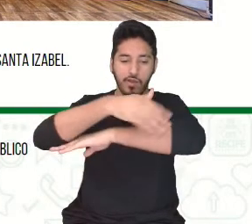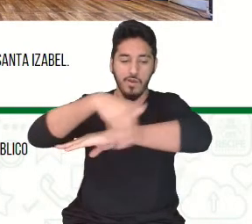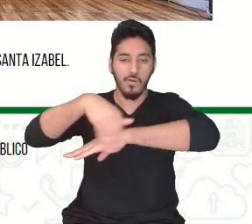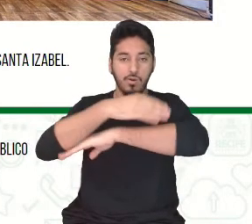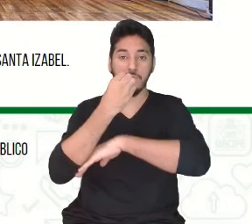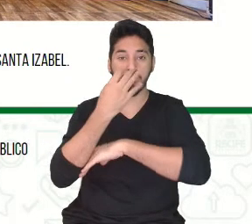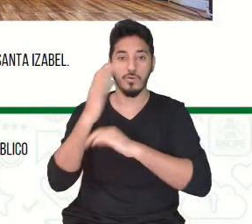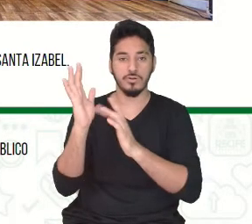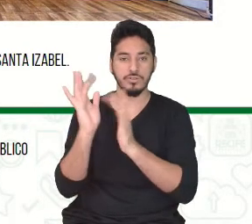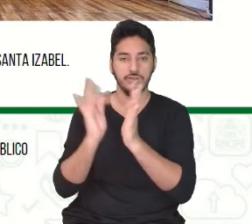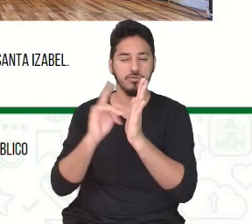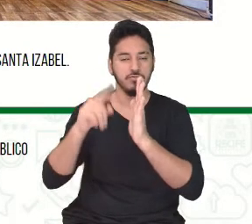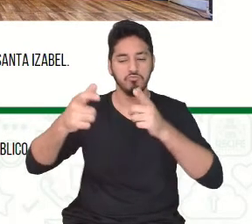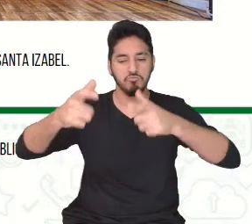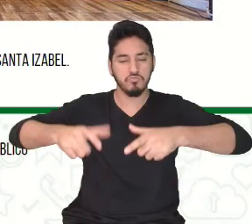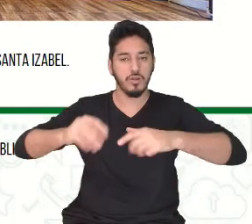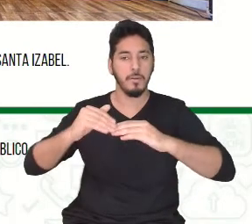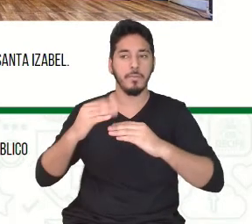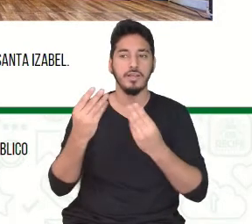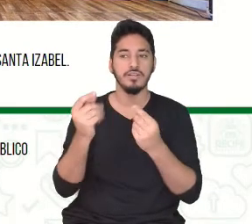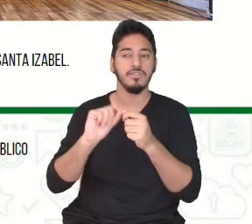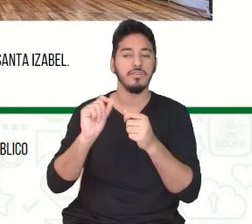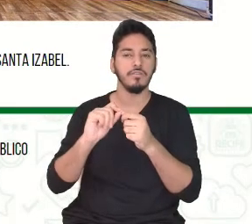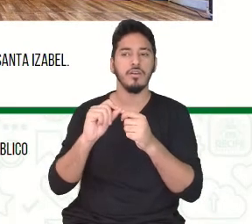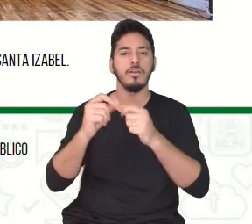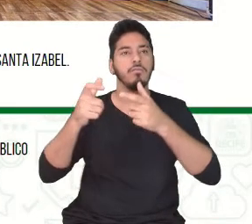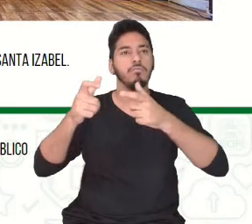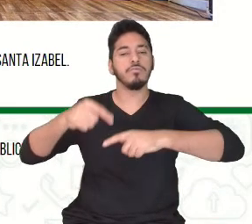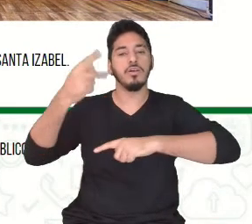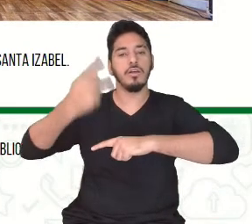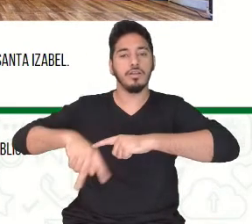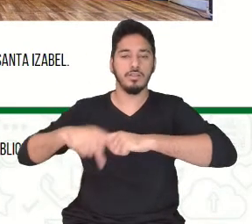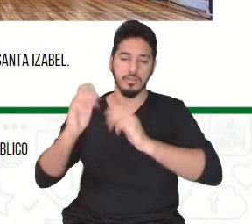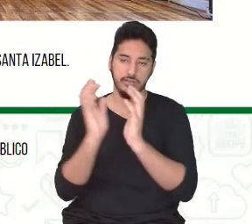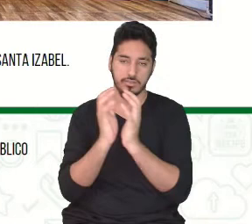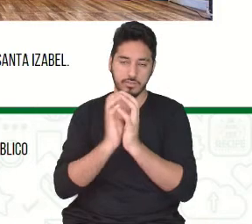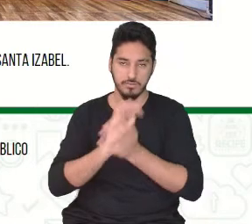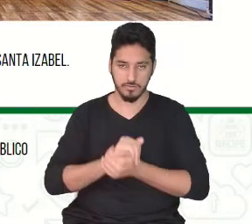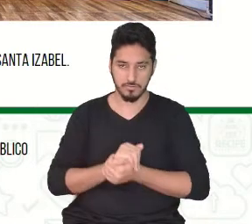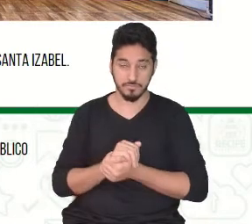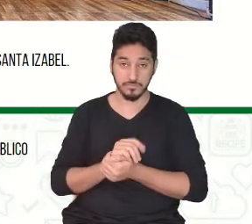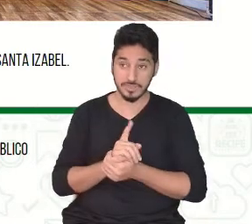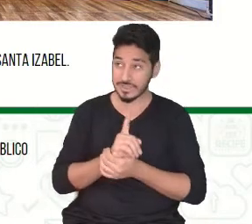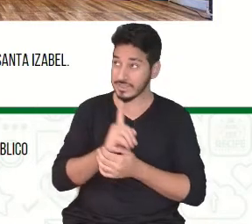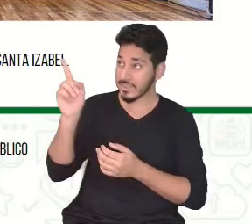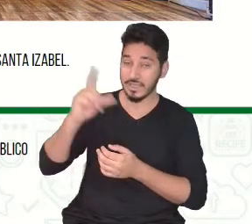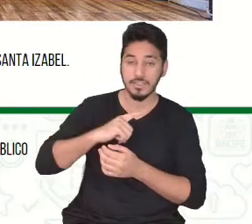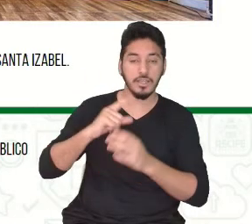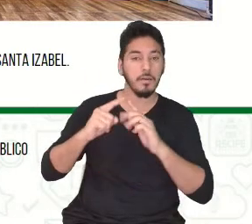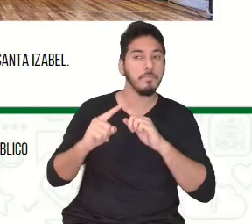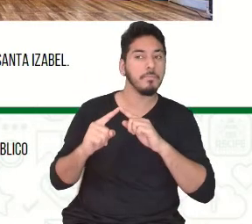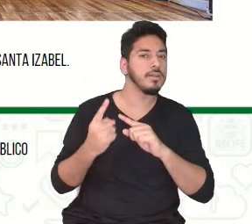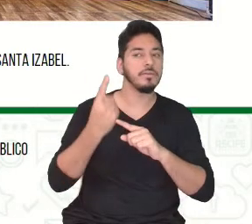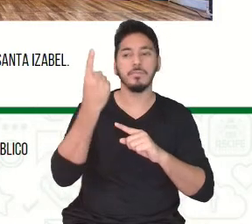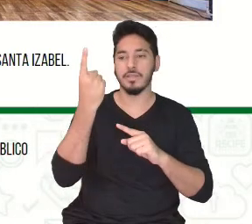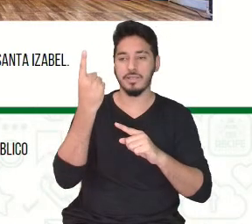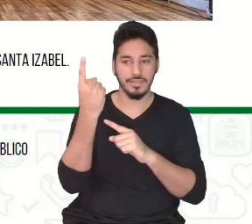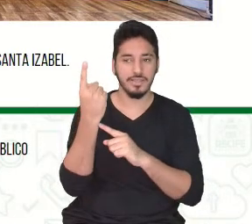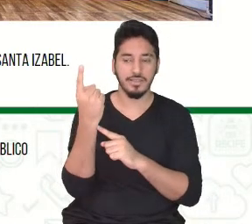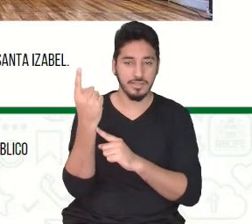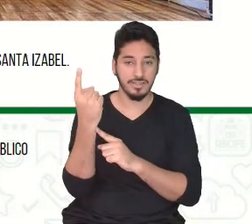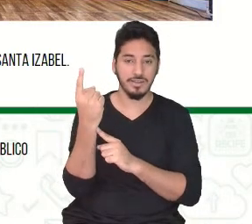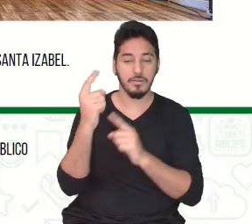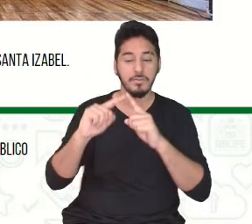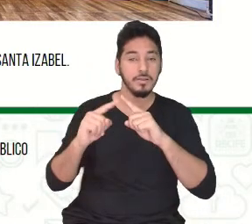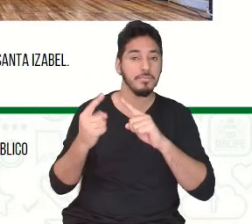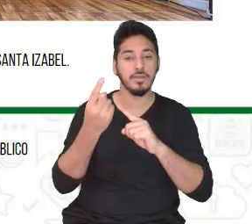foi um dos primeiros locais a ser feitos, a ser habitados aqui no Recife, né? Nela está a primeira sinagoga das